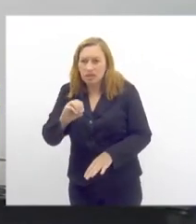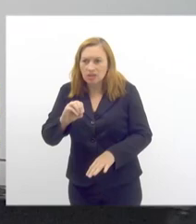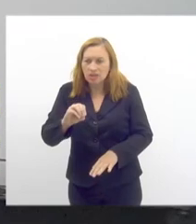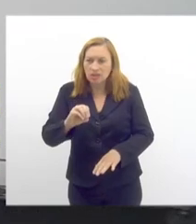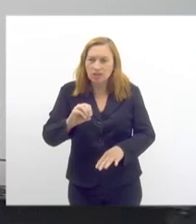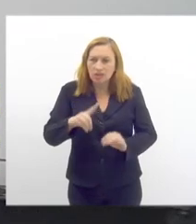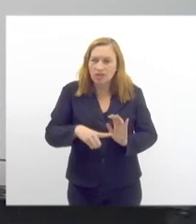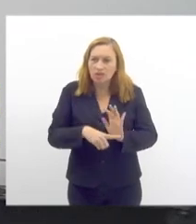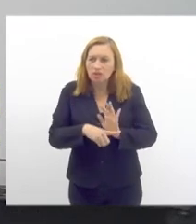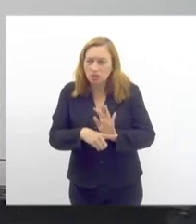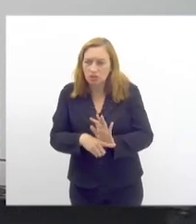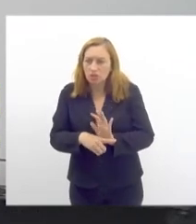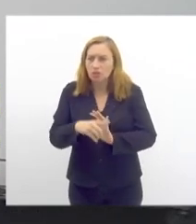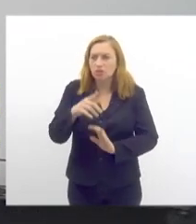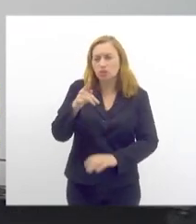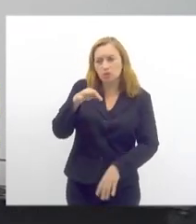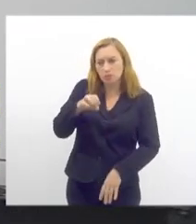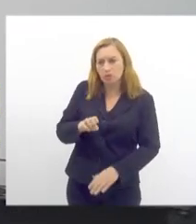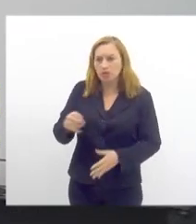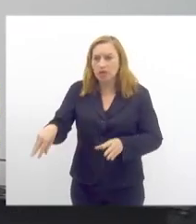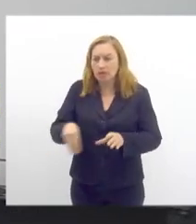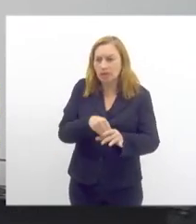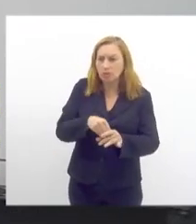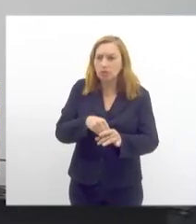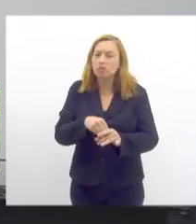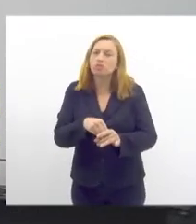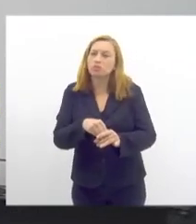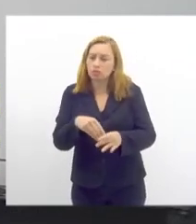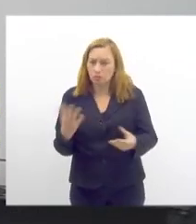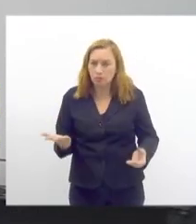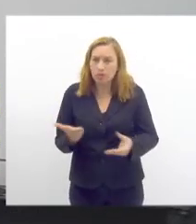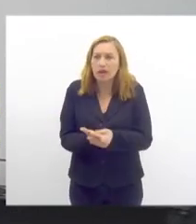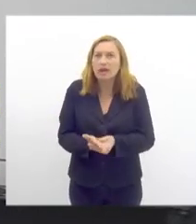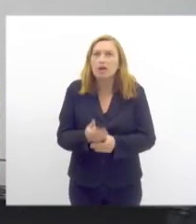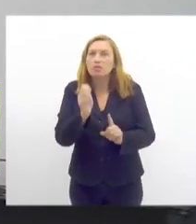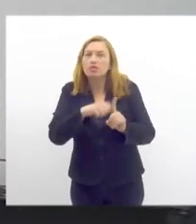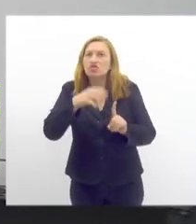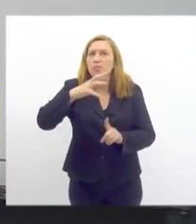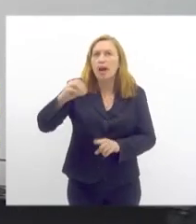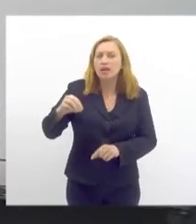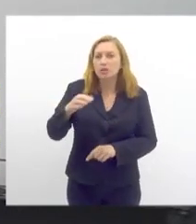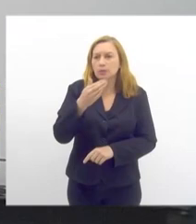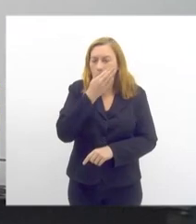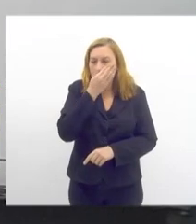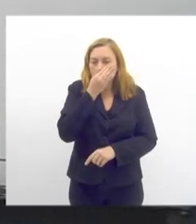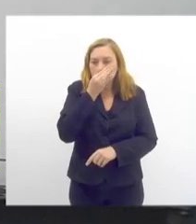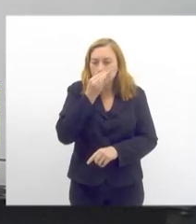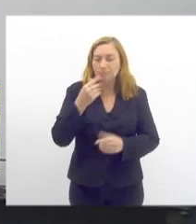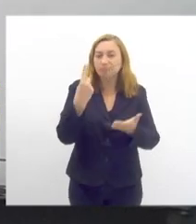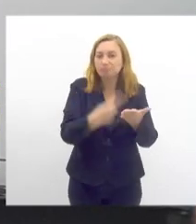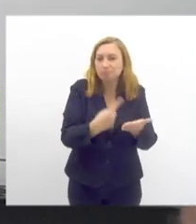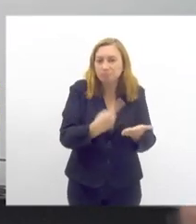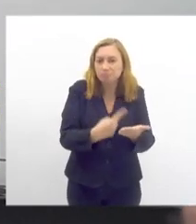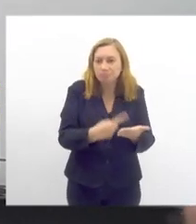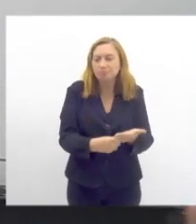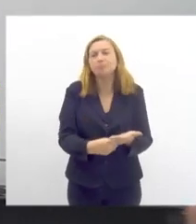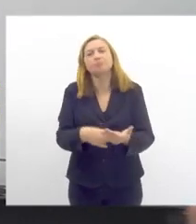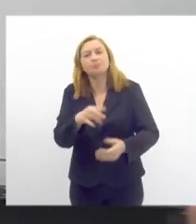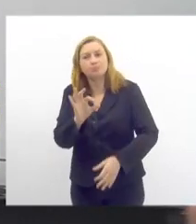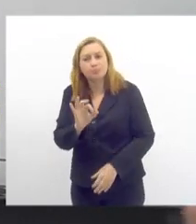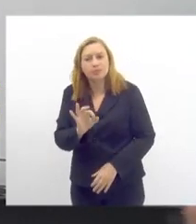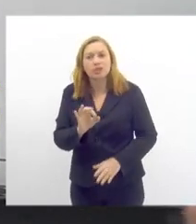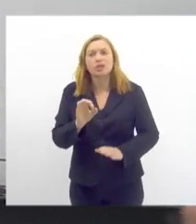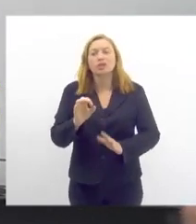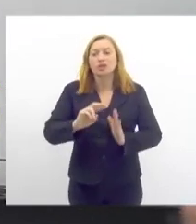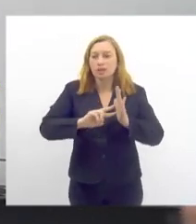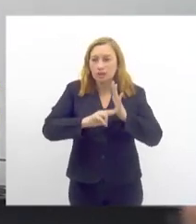postos e estão documentados e constam no processo. Em março, fizemos o acordo e, posteriormente, o sindicato,